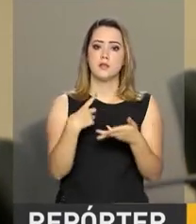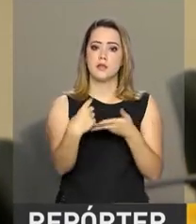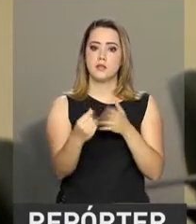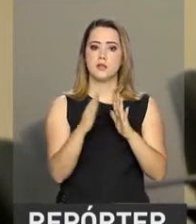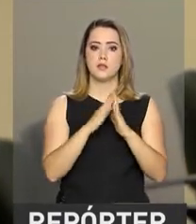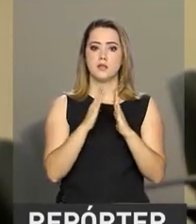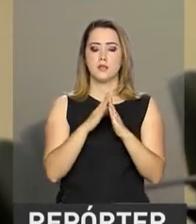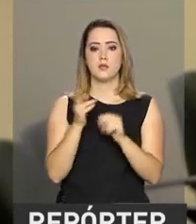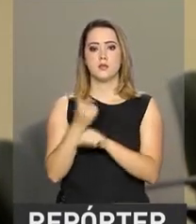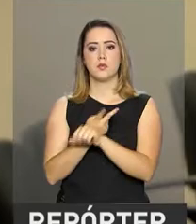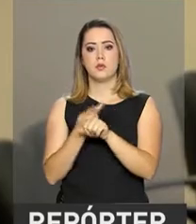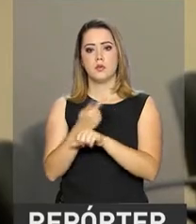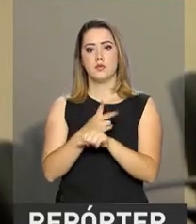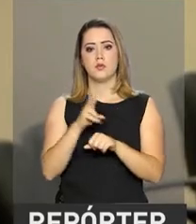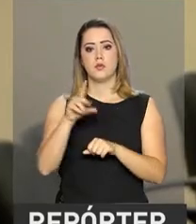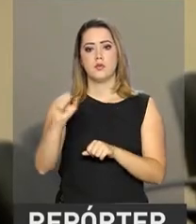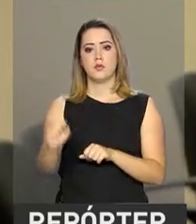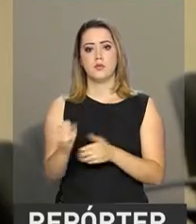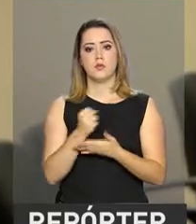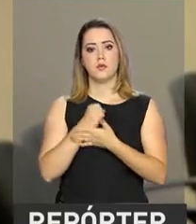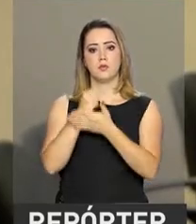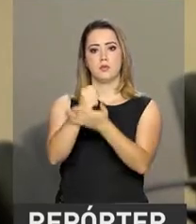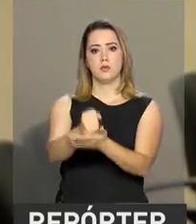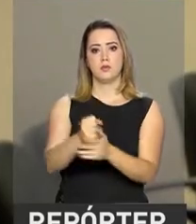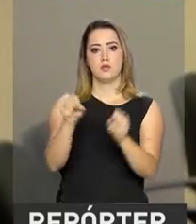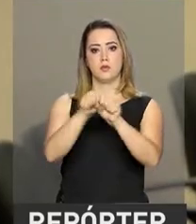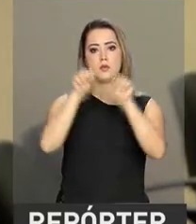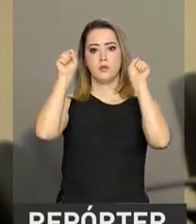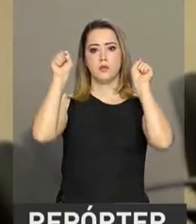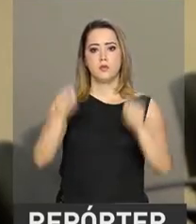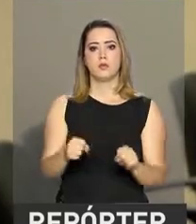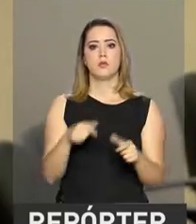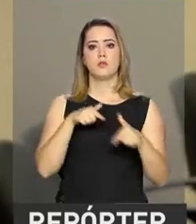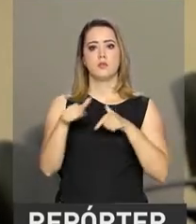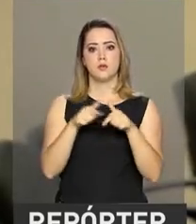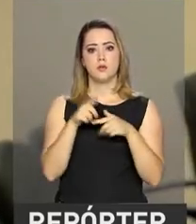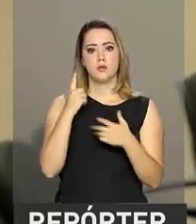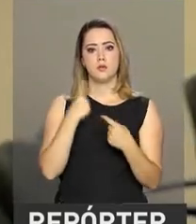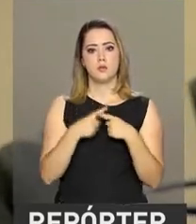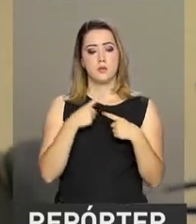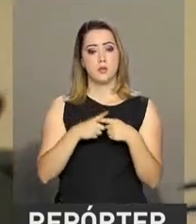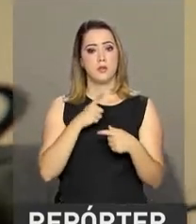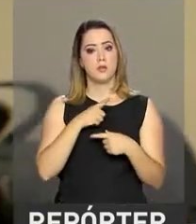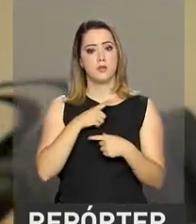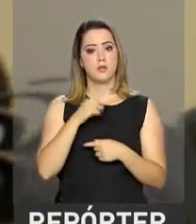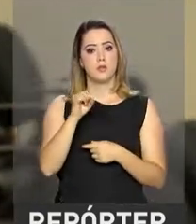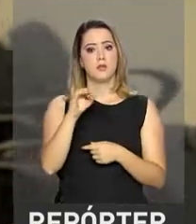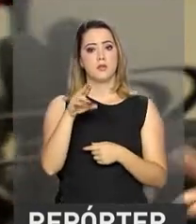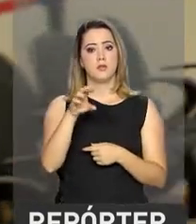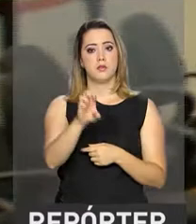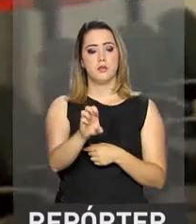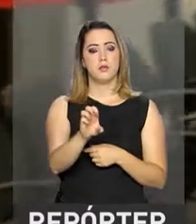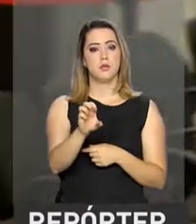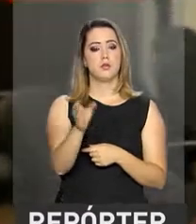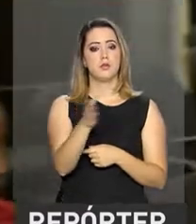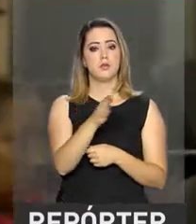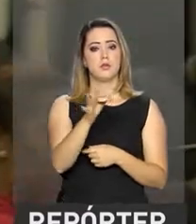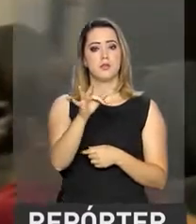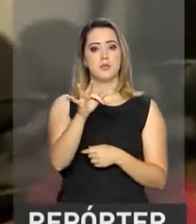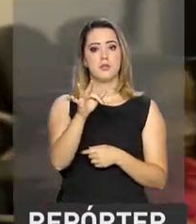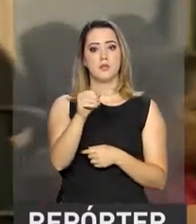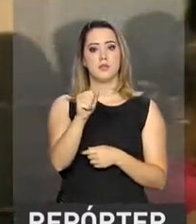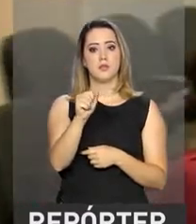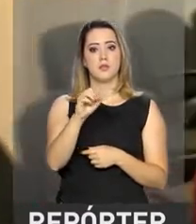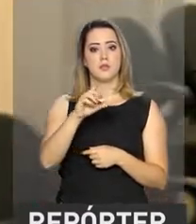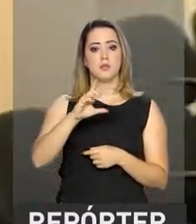para ter acesso às vagas disponíveis no sistema nacional do emprego é que existe um aplicativo cine fácil lá o cidadão pode se